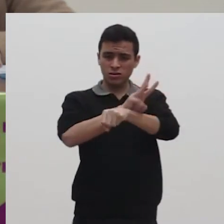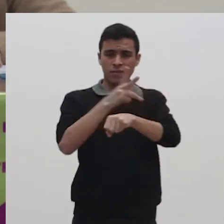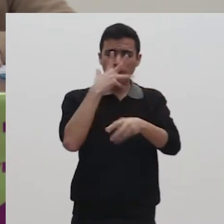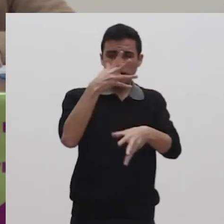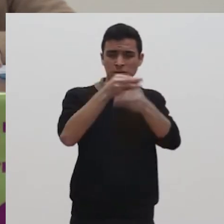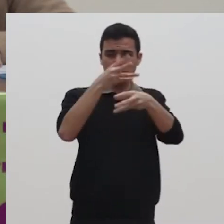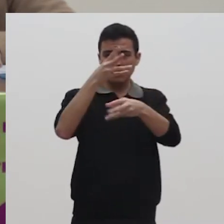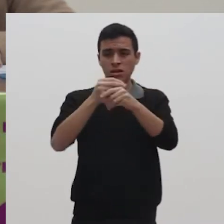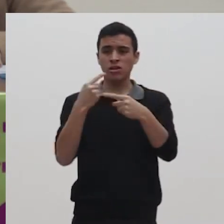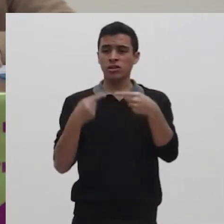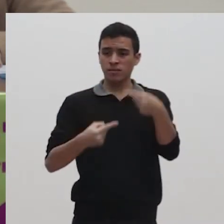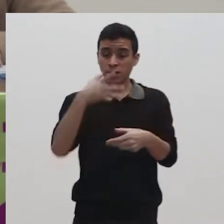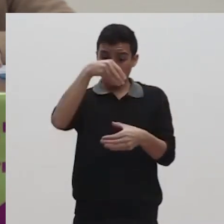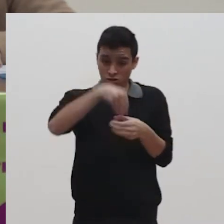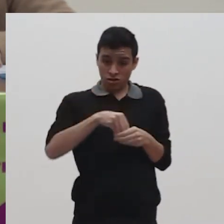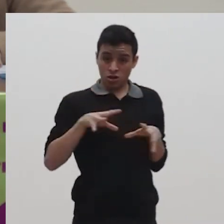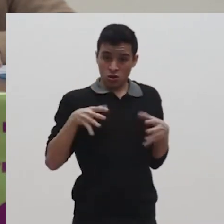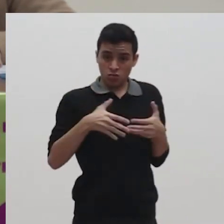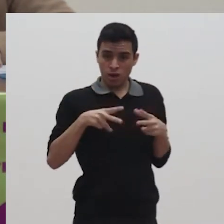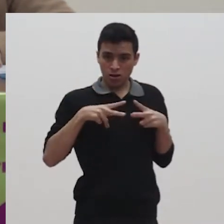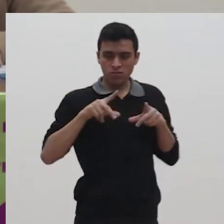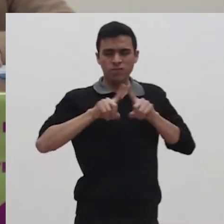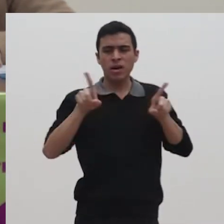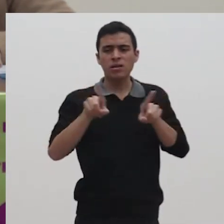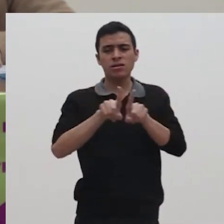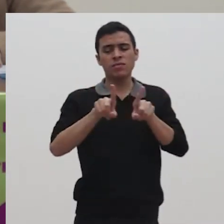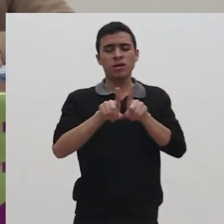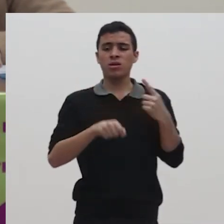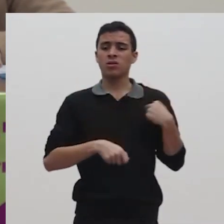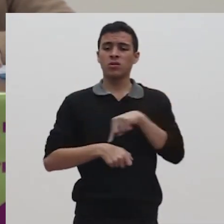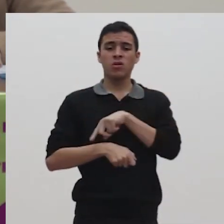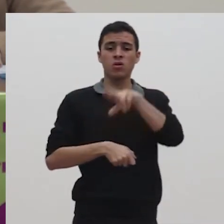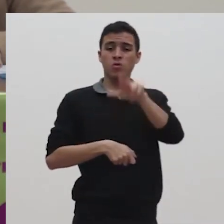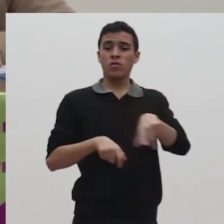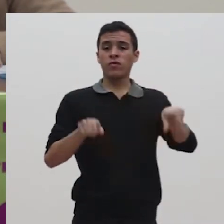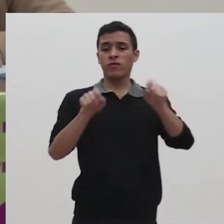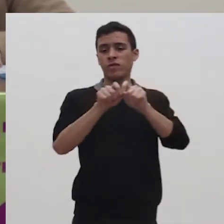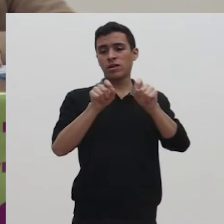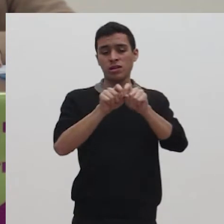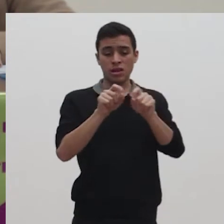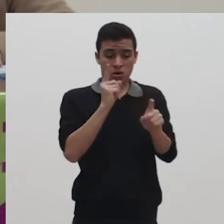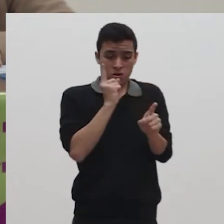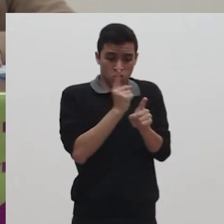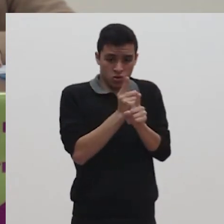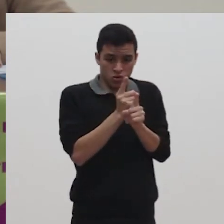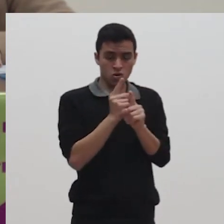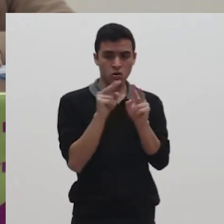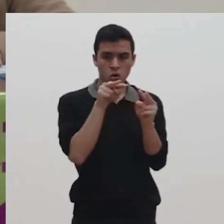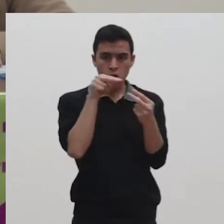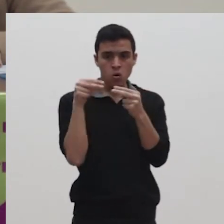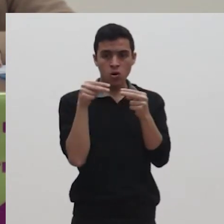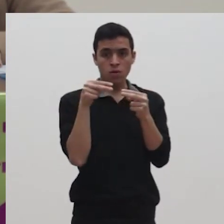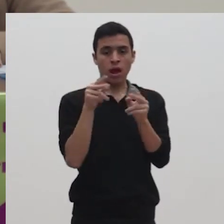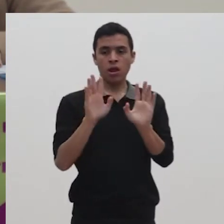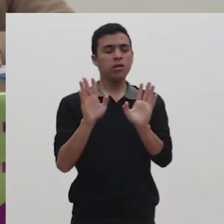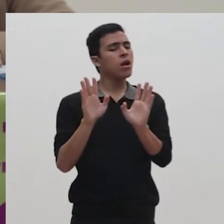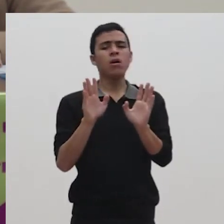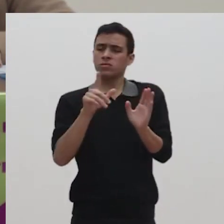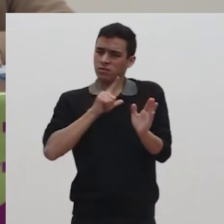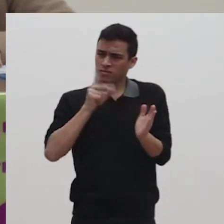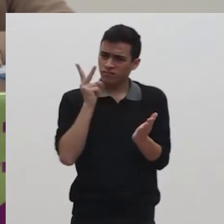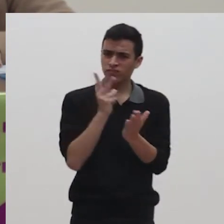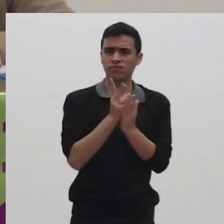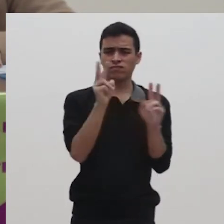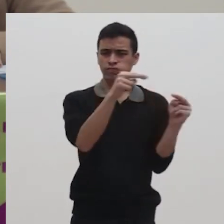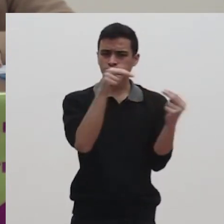os debates internos que nós temos, mas nós jamais prescindiremos desse encontro olho no olho. Encontro olho no